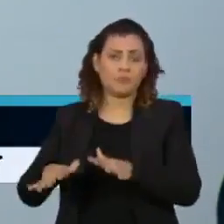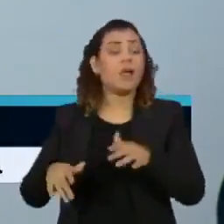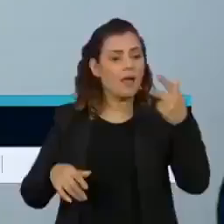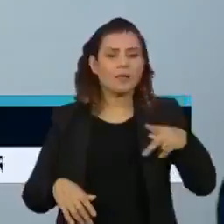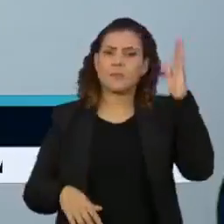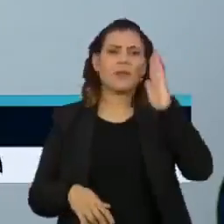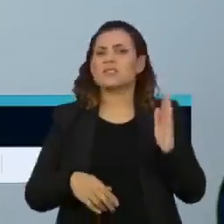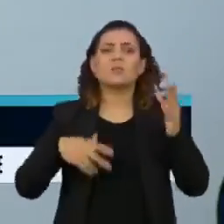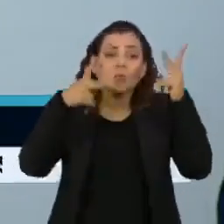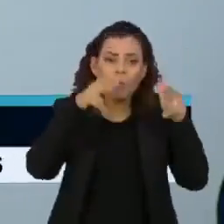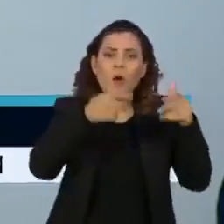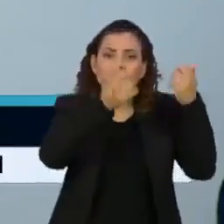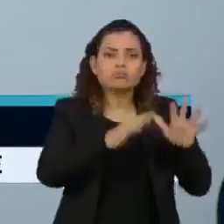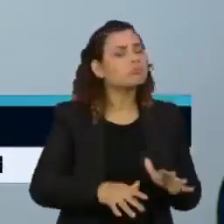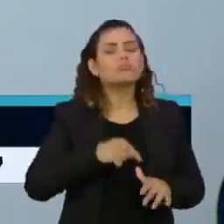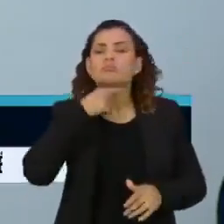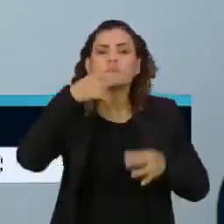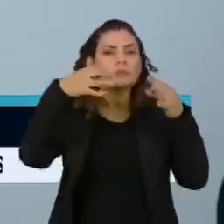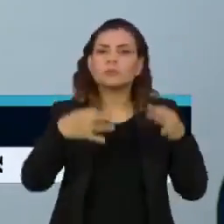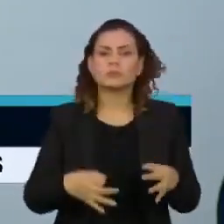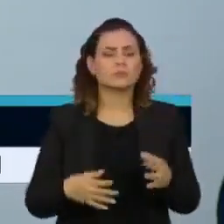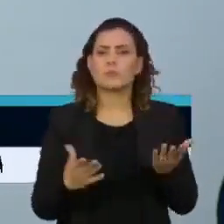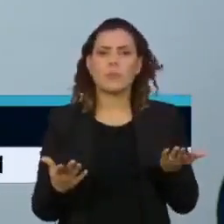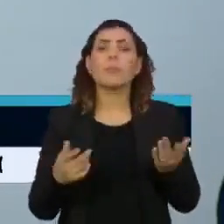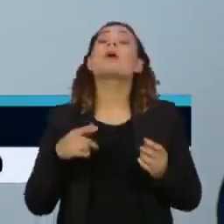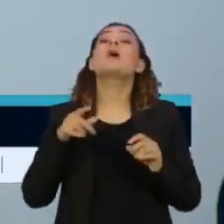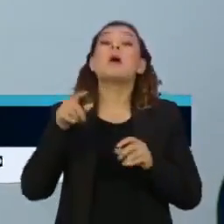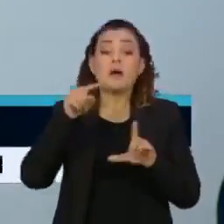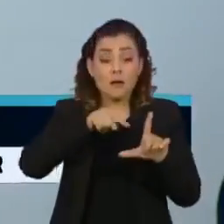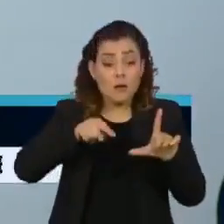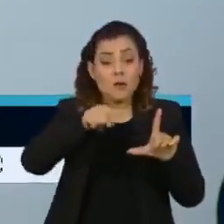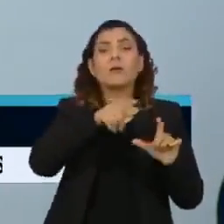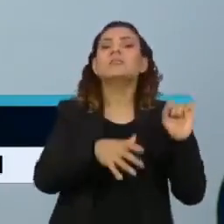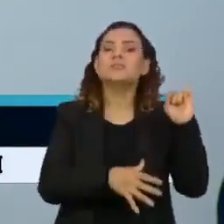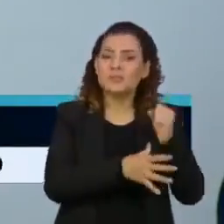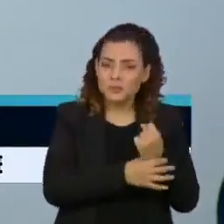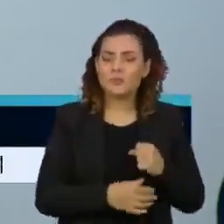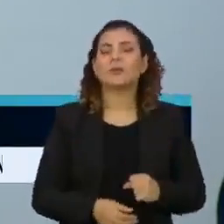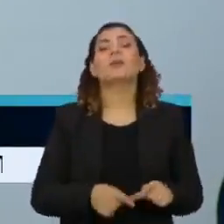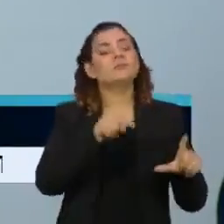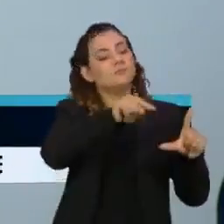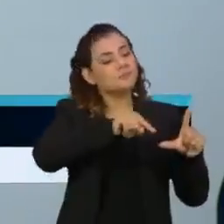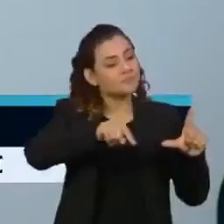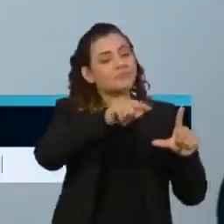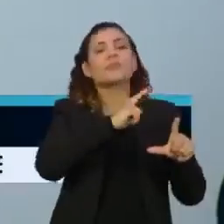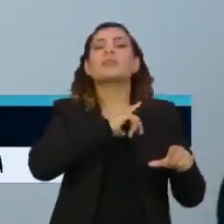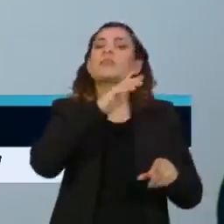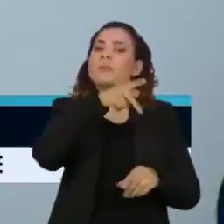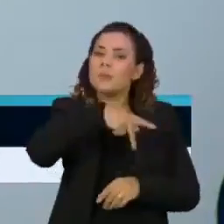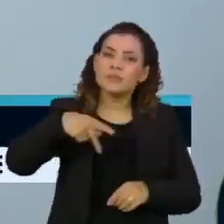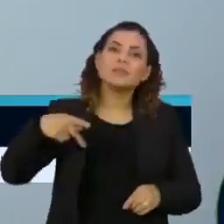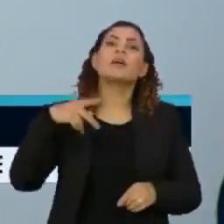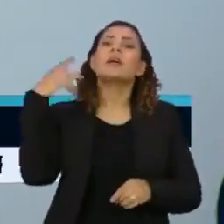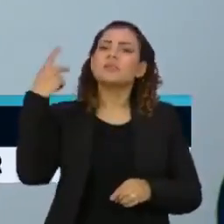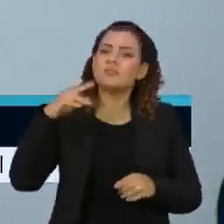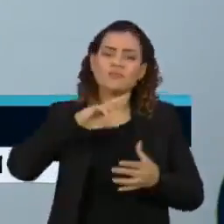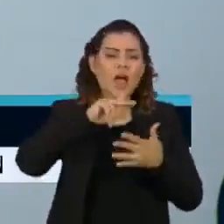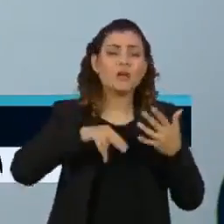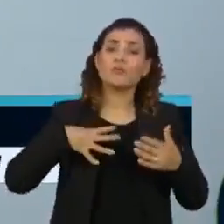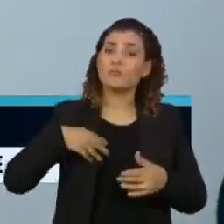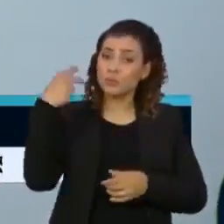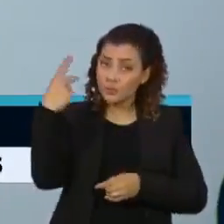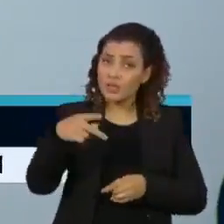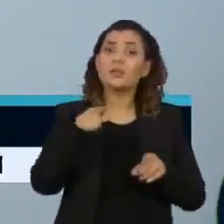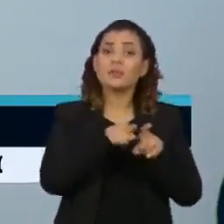vai dar certo aqui no Brasil a urna eletrônica é segura a única eletrônica elegeu ele Presidente e todos os seus filhos